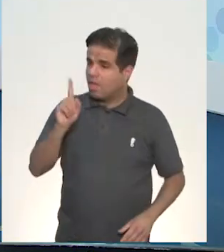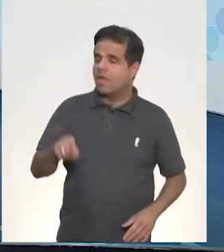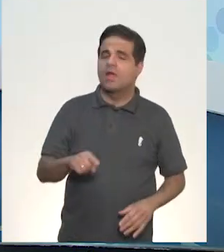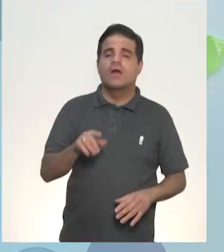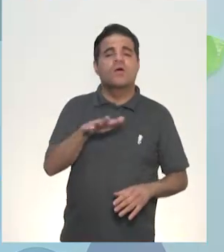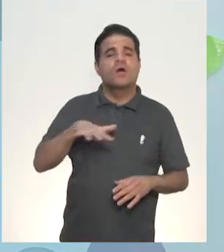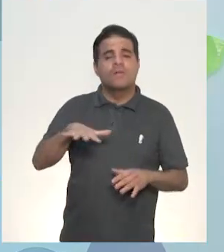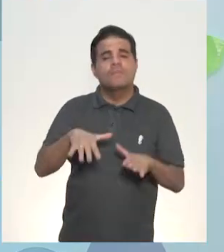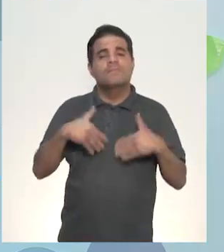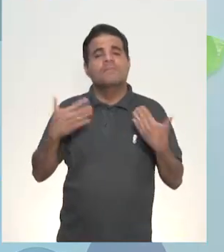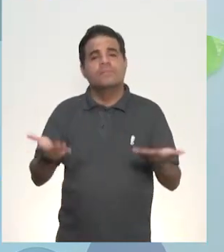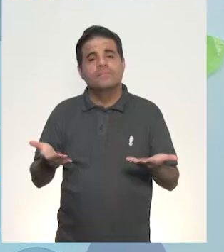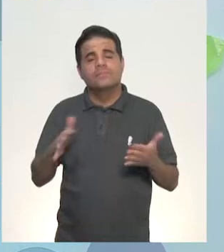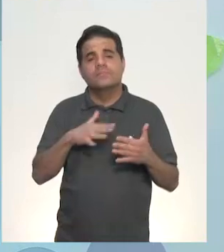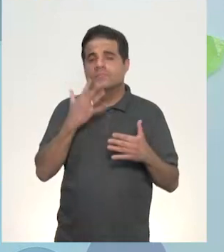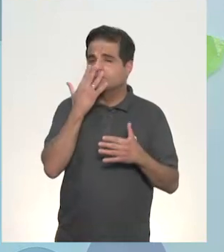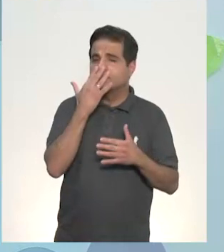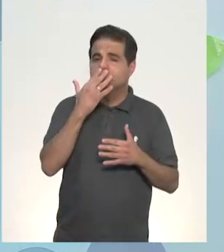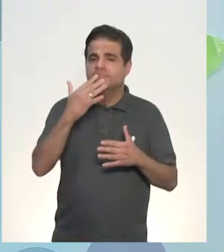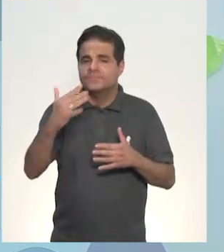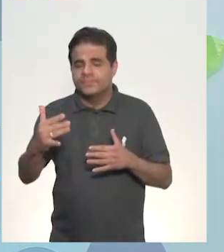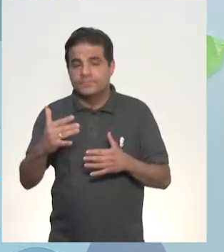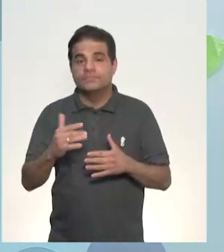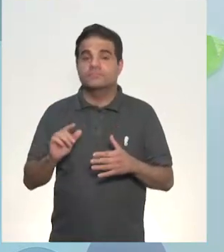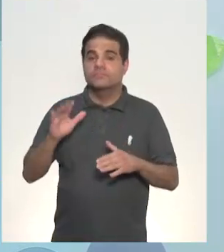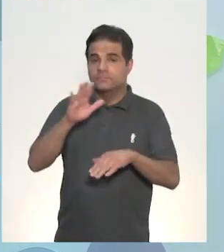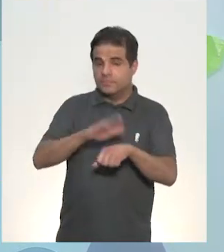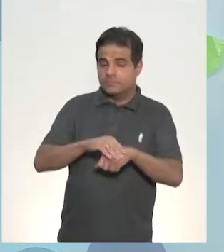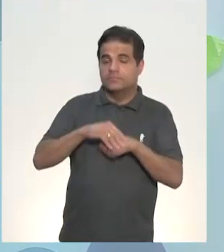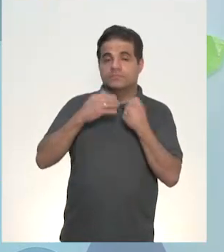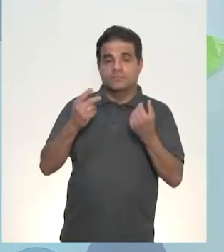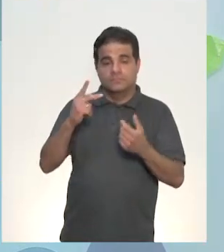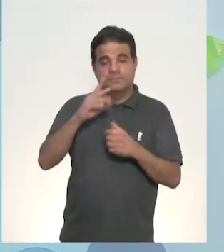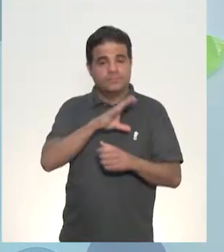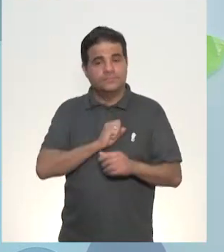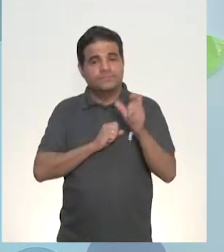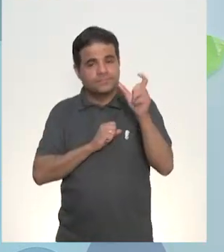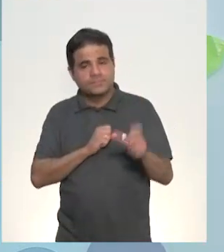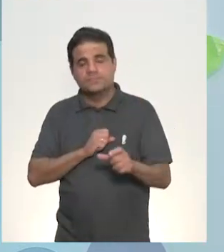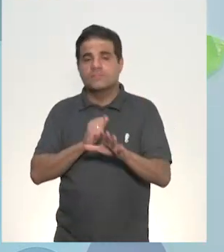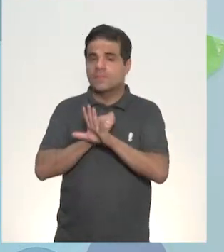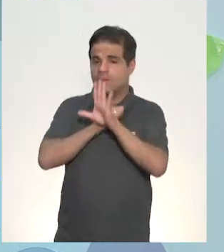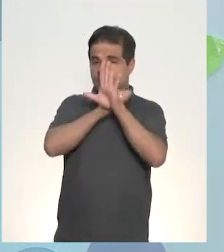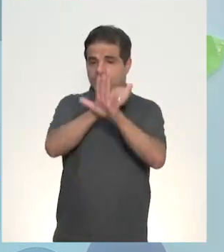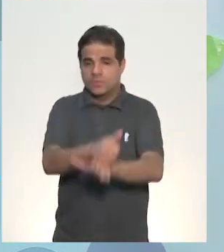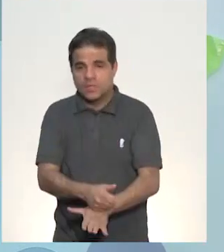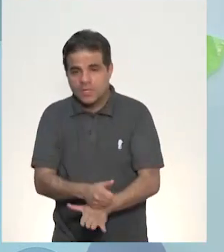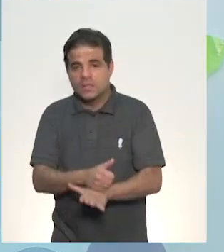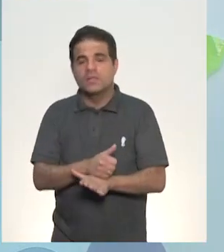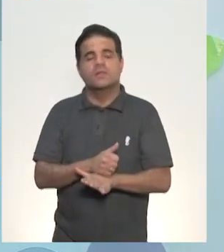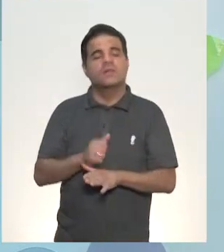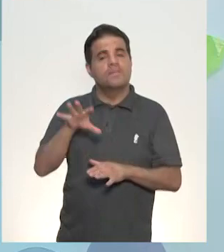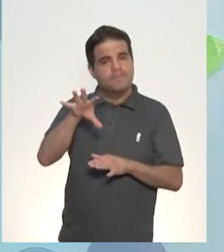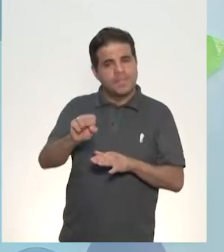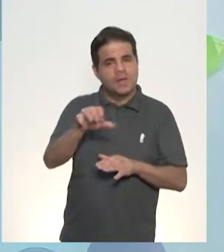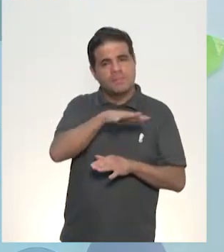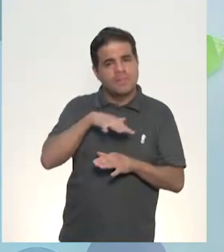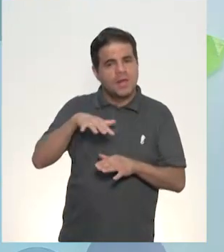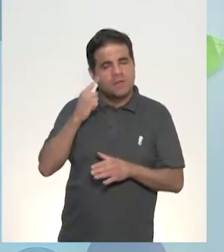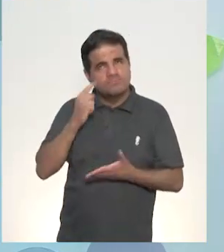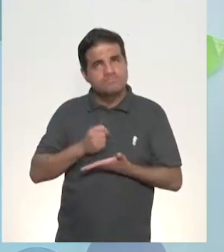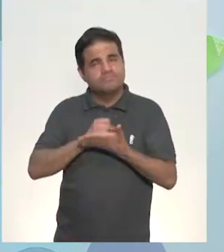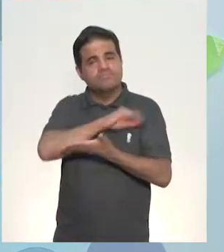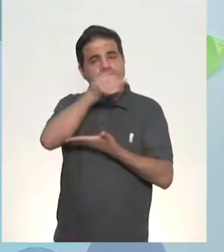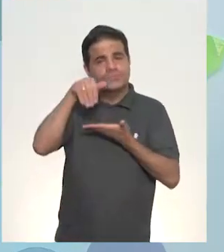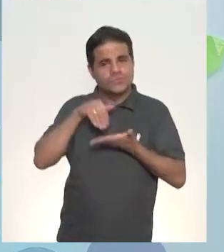a parte? O cheiro do seu amado. Qual é o todo? O seu amado. Metonímia é isso, quando você pega a parte que te leva ao